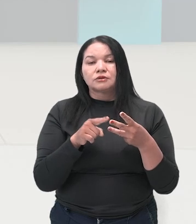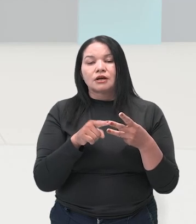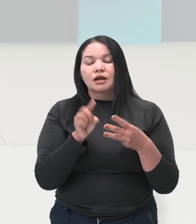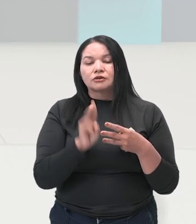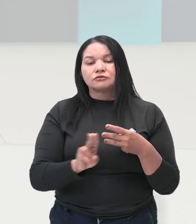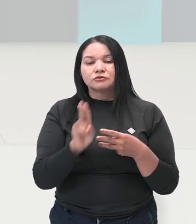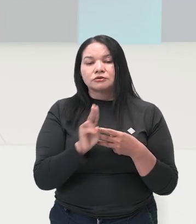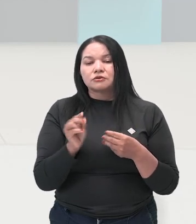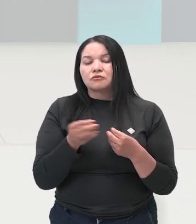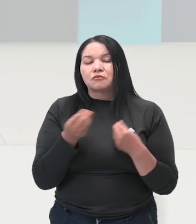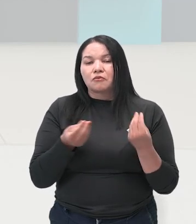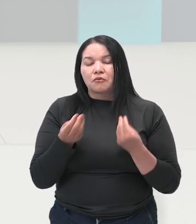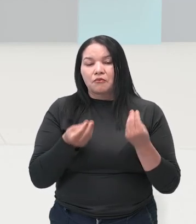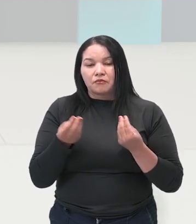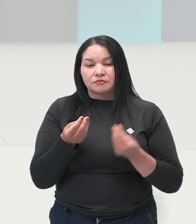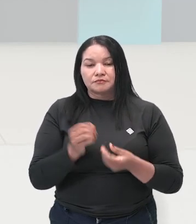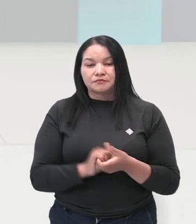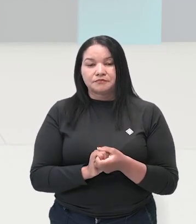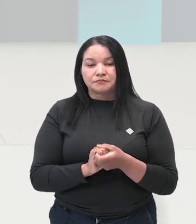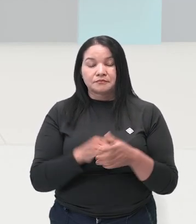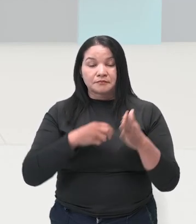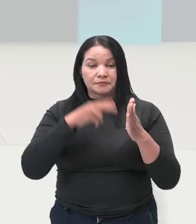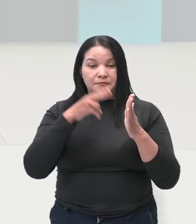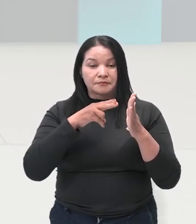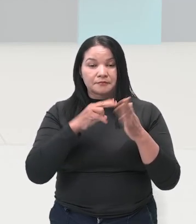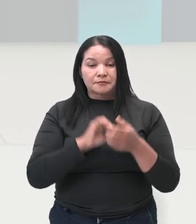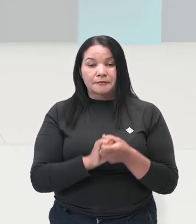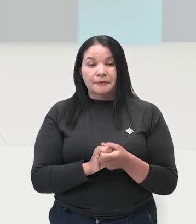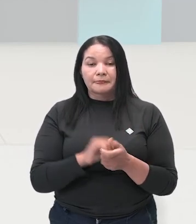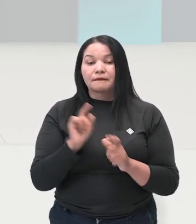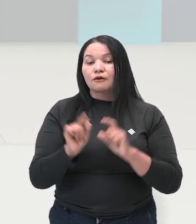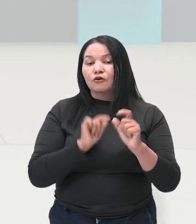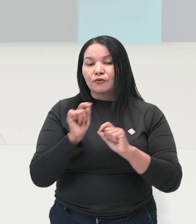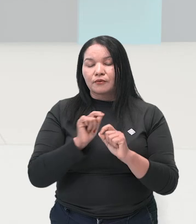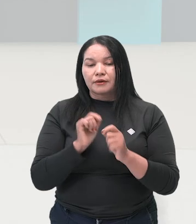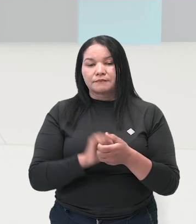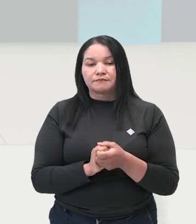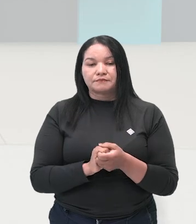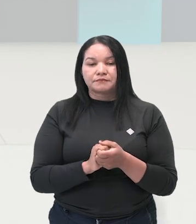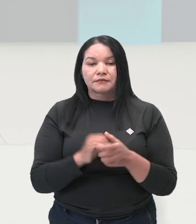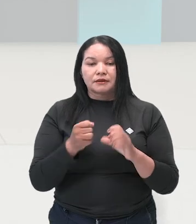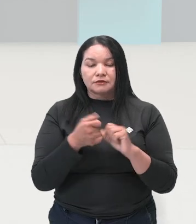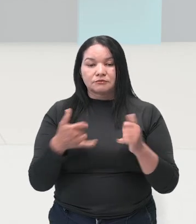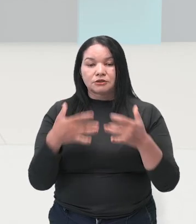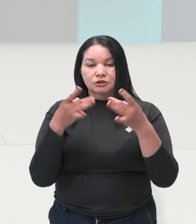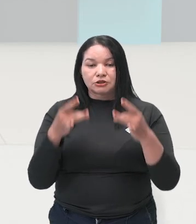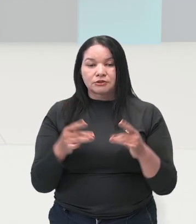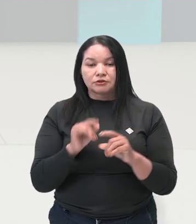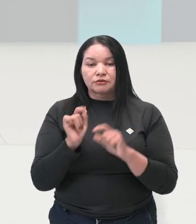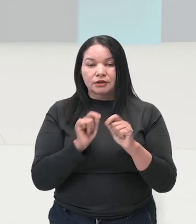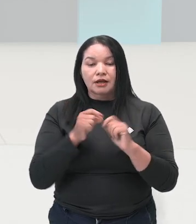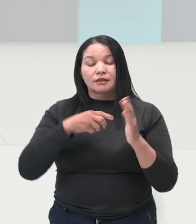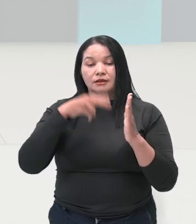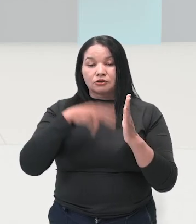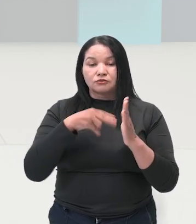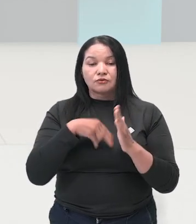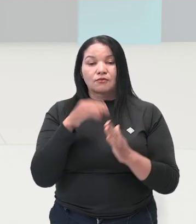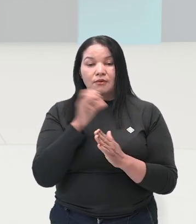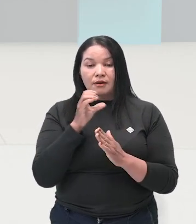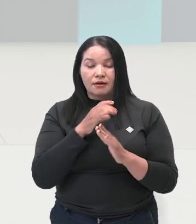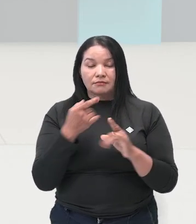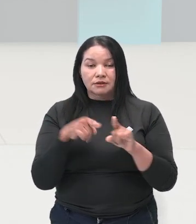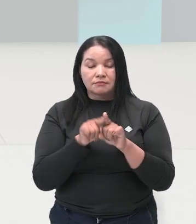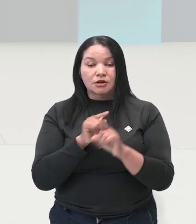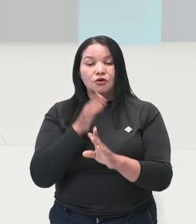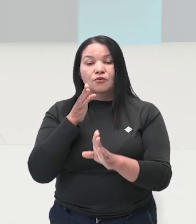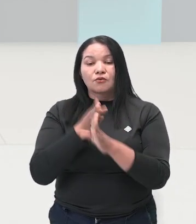a scanning? Leitura rápida, perdão. O que é o scanning? É uma leitura rápida também, encontrar informações